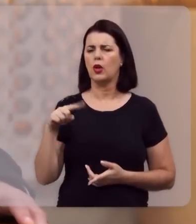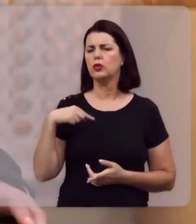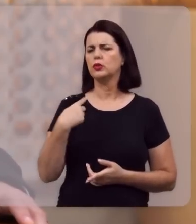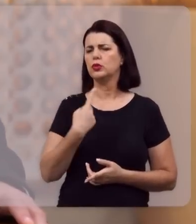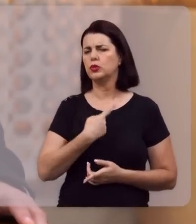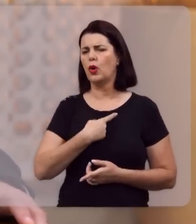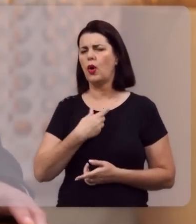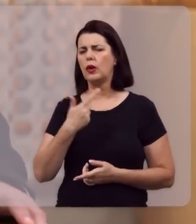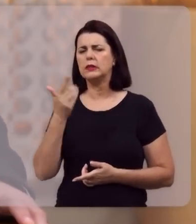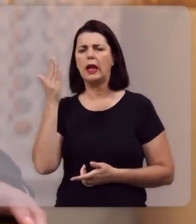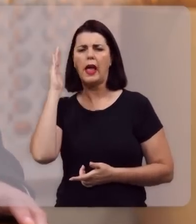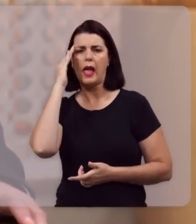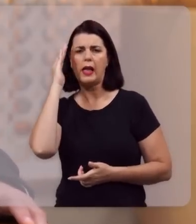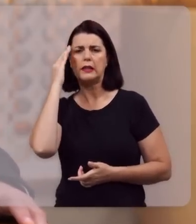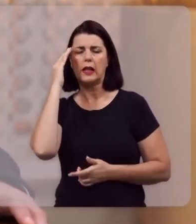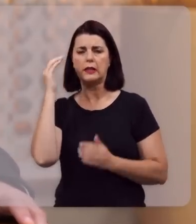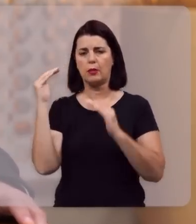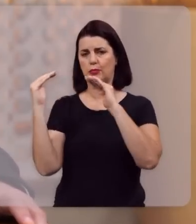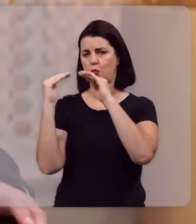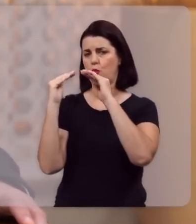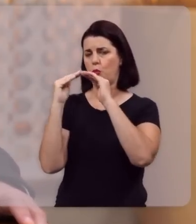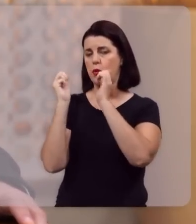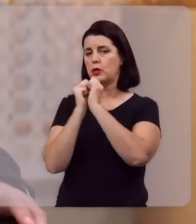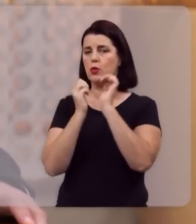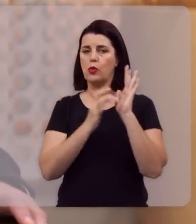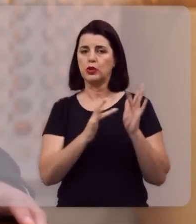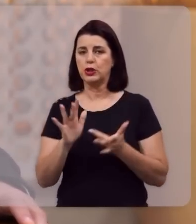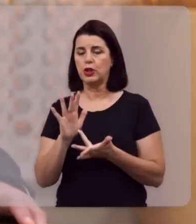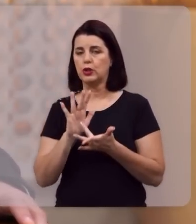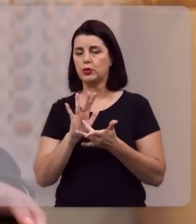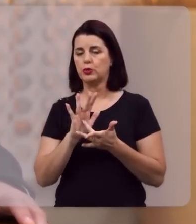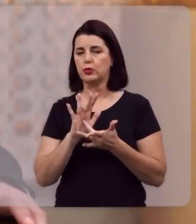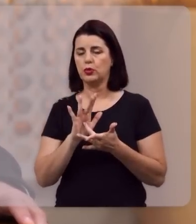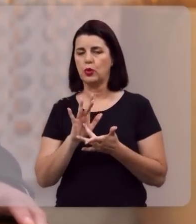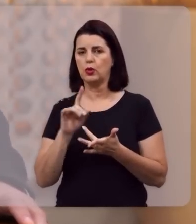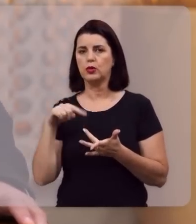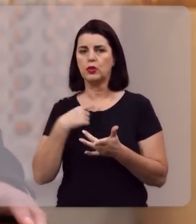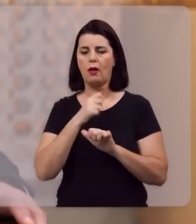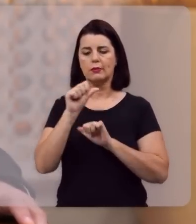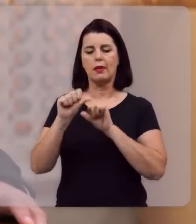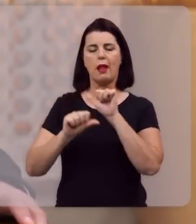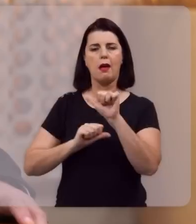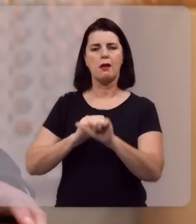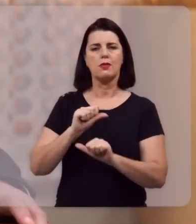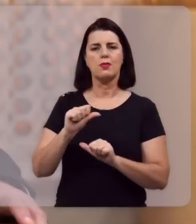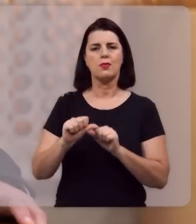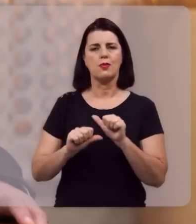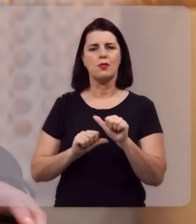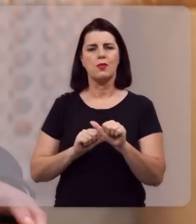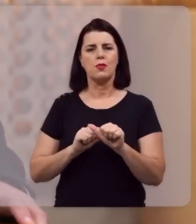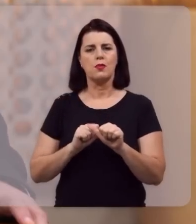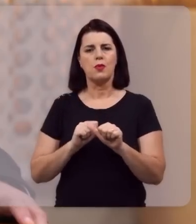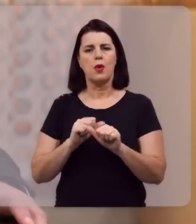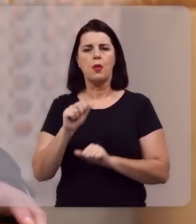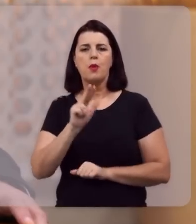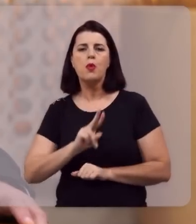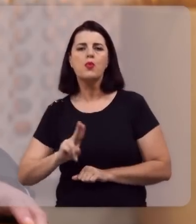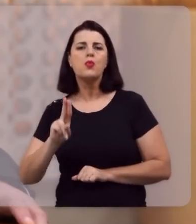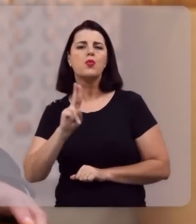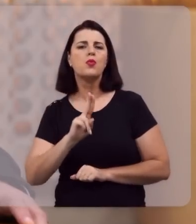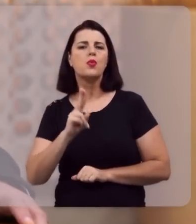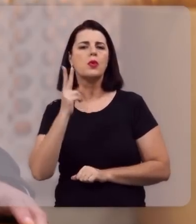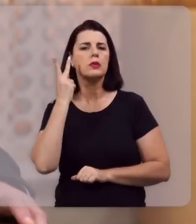nós nos identificamos com o Senhor Jesus, nós, então, nos tornamos instrumentos do